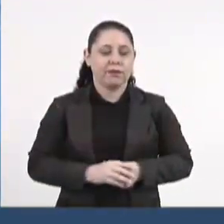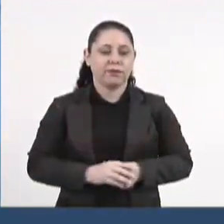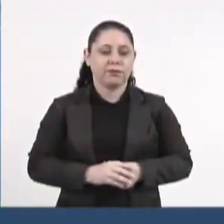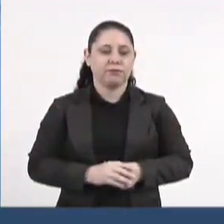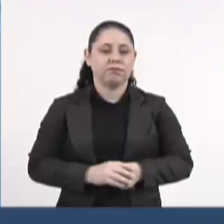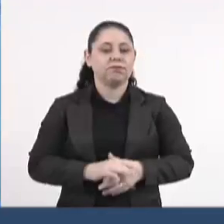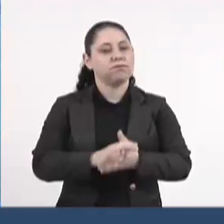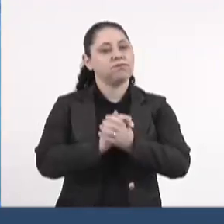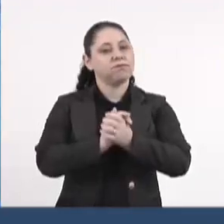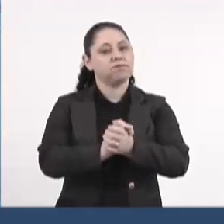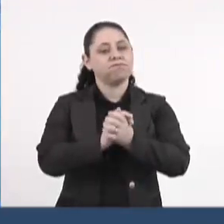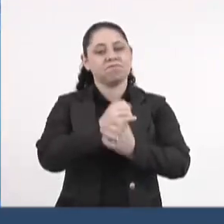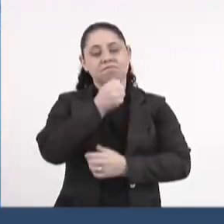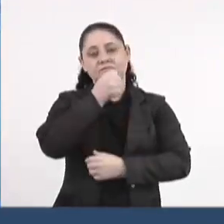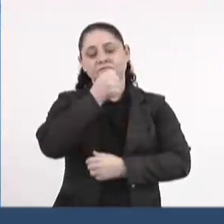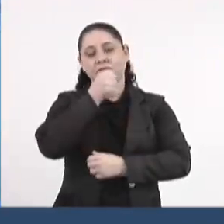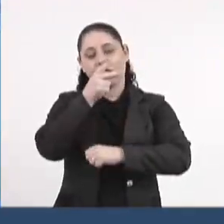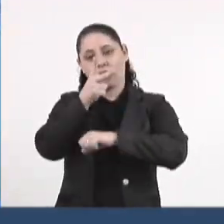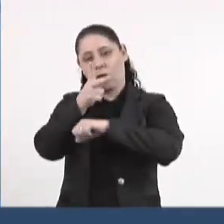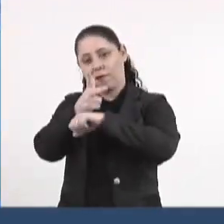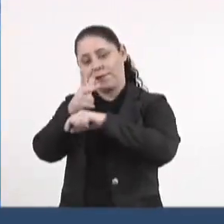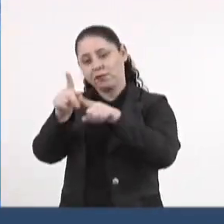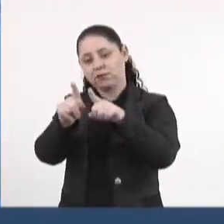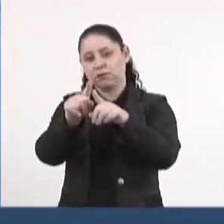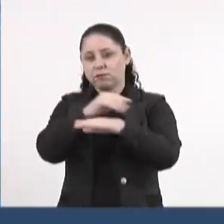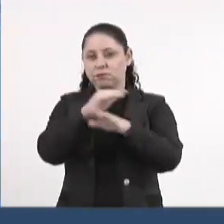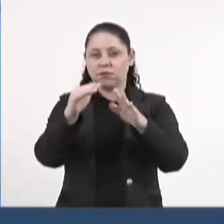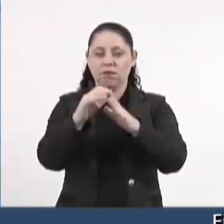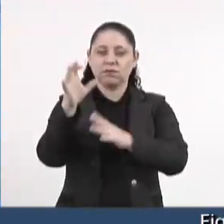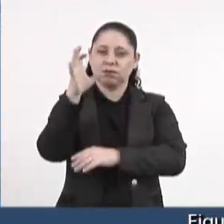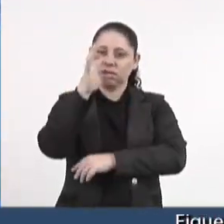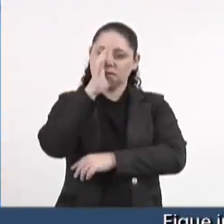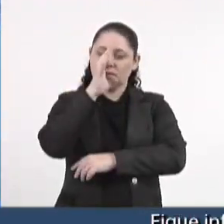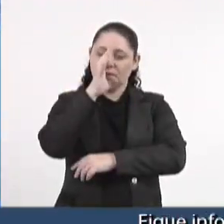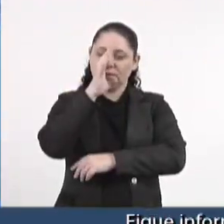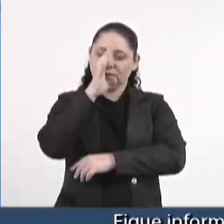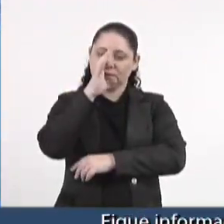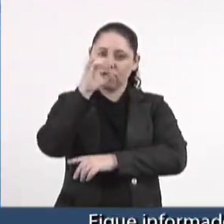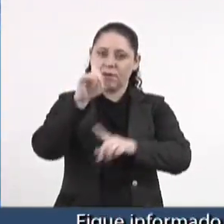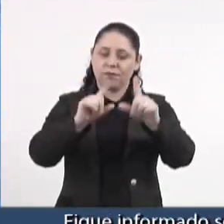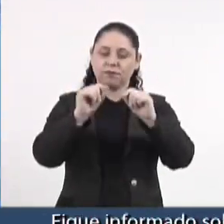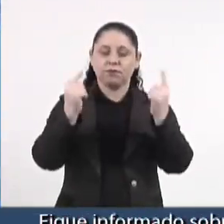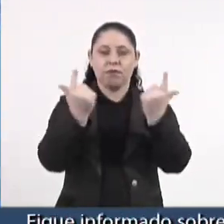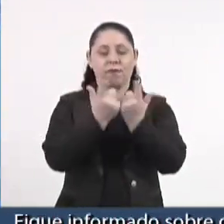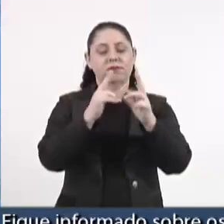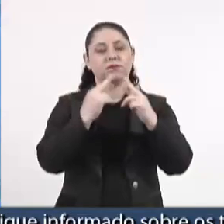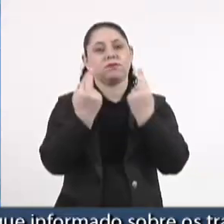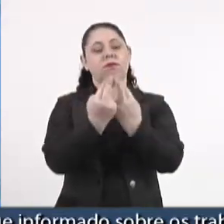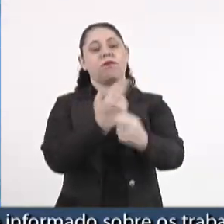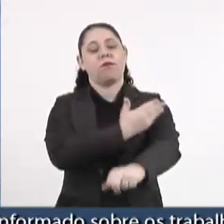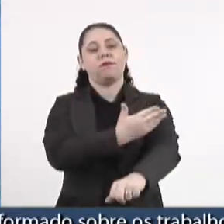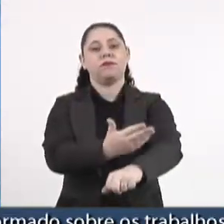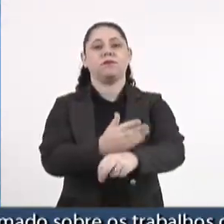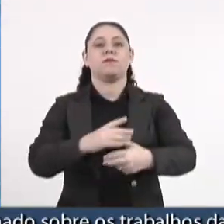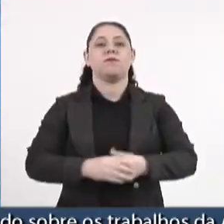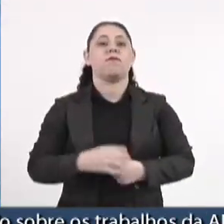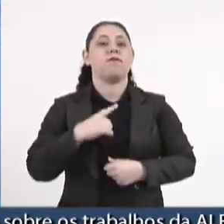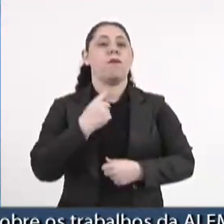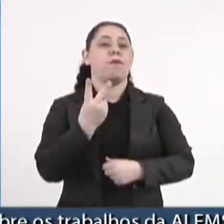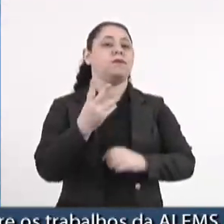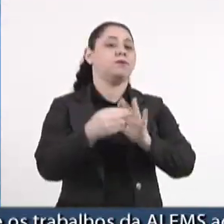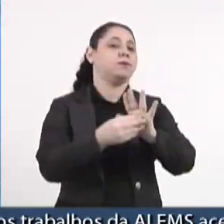quero cumprimentar a imprensa e também a todos aqueles que prestigiam assistindo a nossa sessão. Senhor presidente, tenho